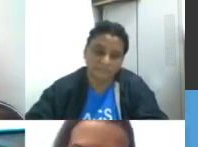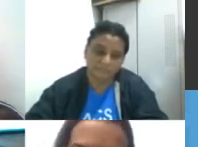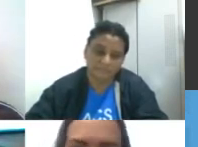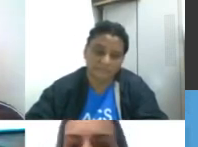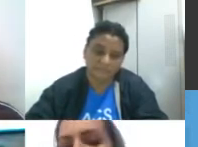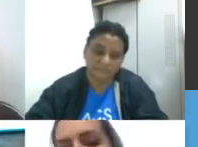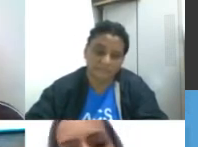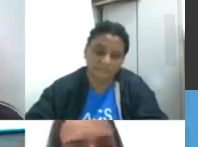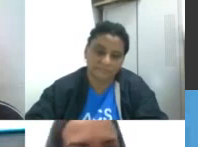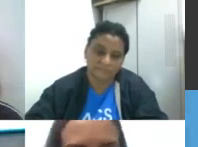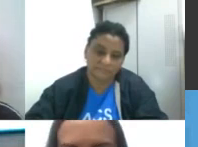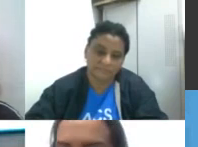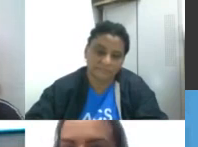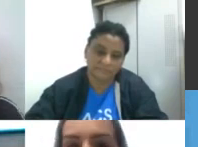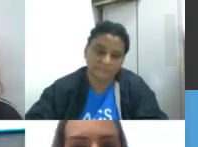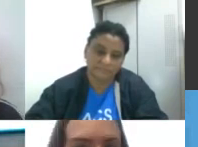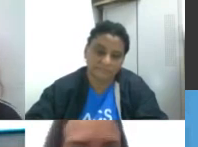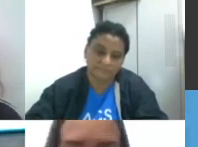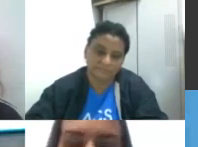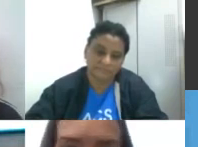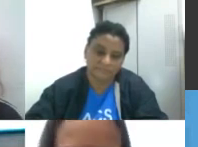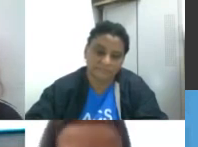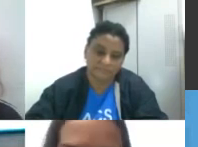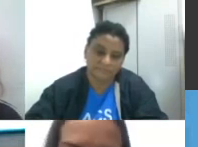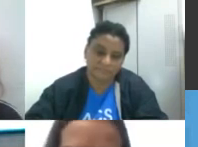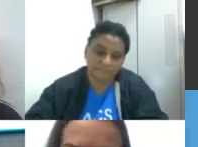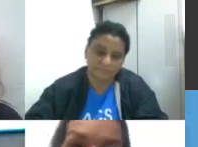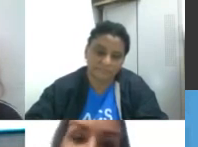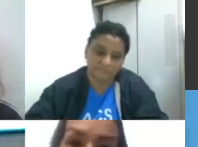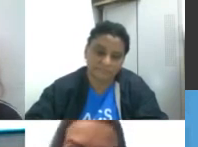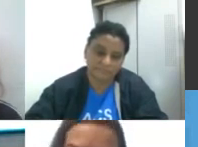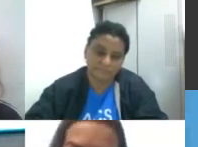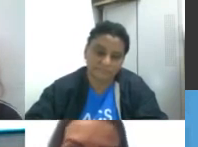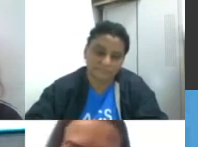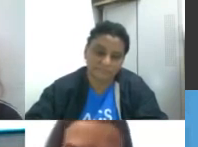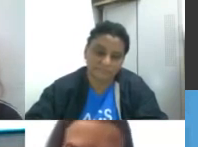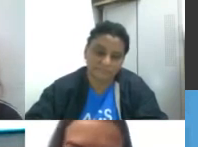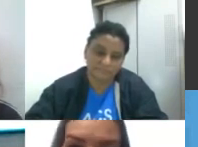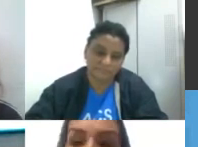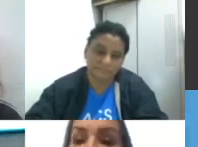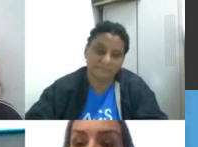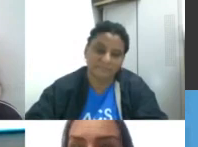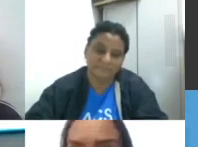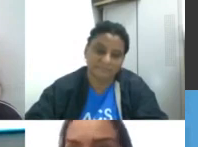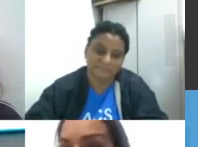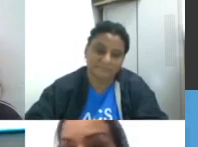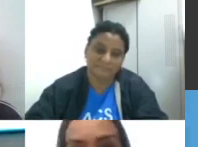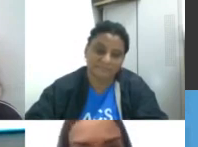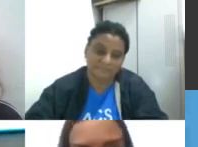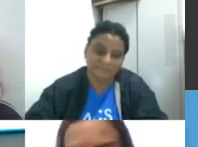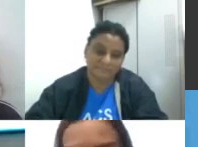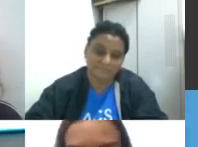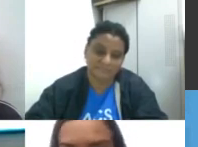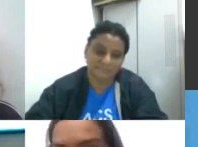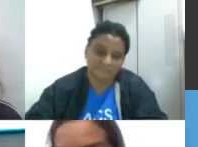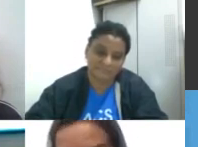junto com o paciente se ele for alcoolista de que forma a gente vai fazer ele ingerir mesmo utilizando do álcool se ele passar a